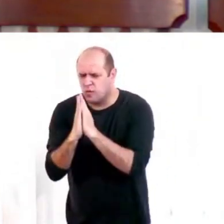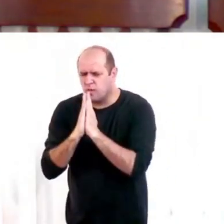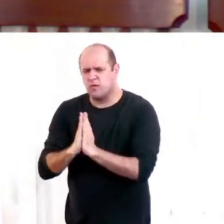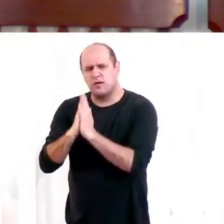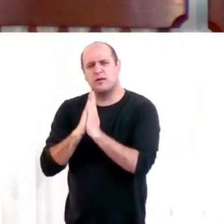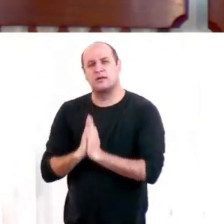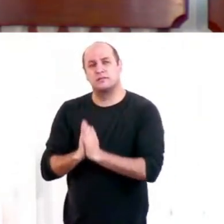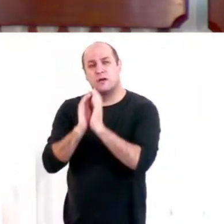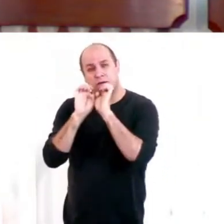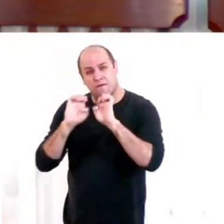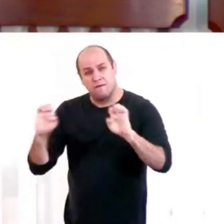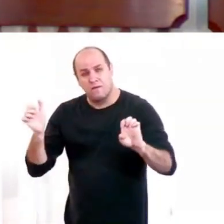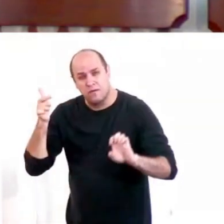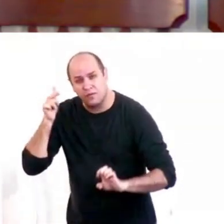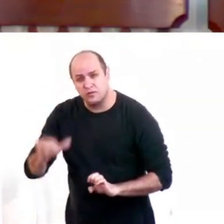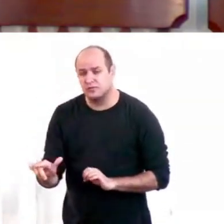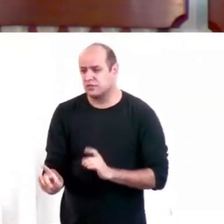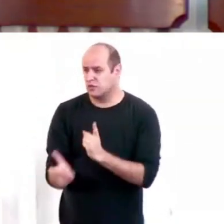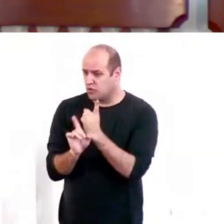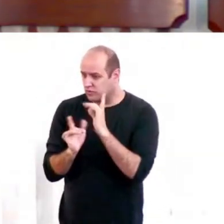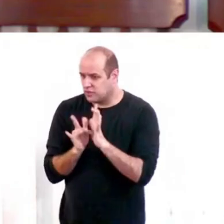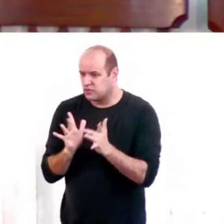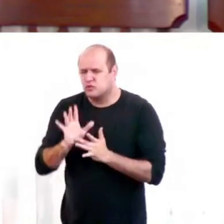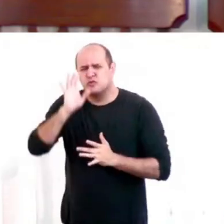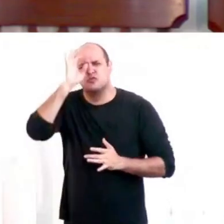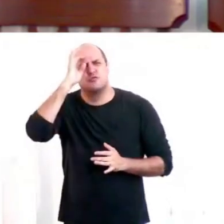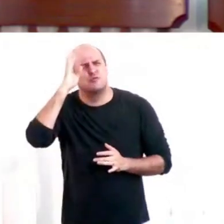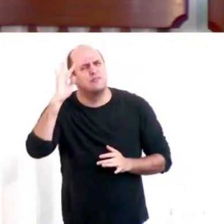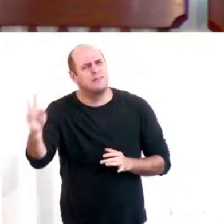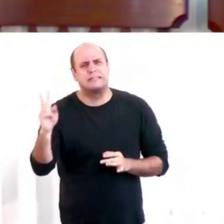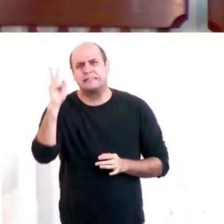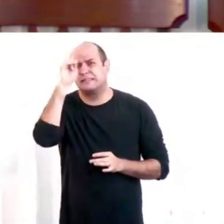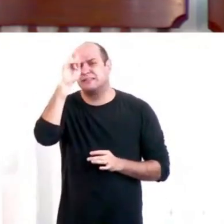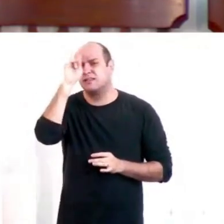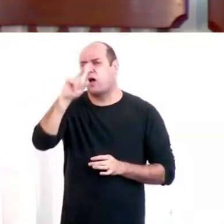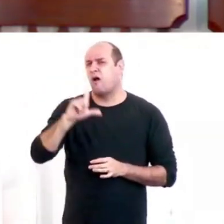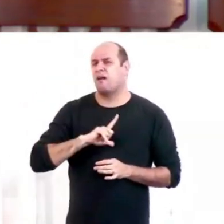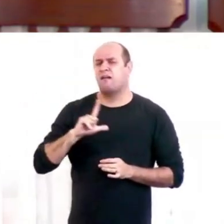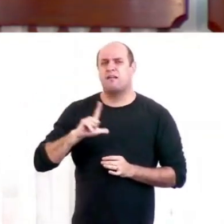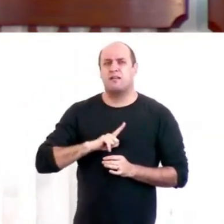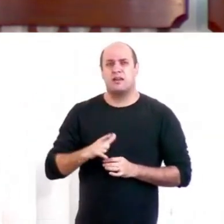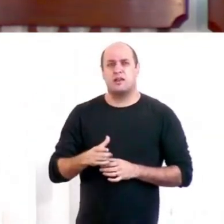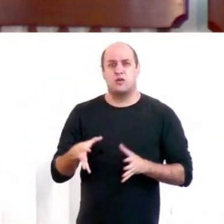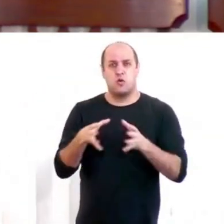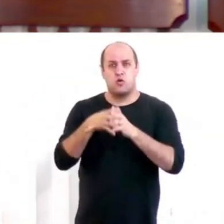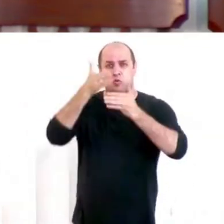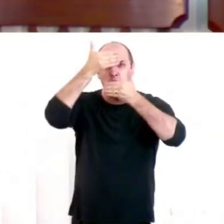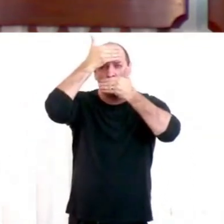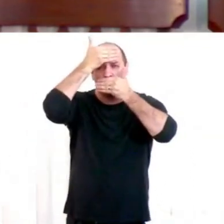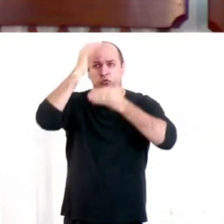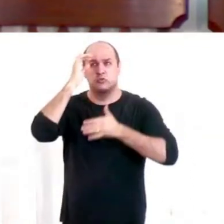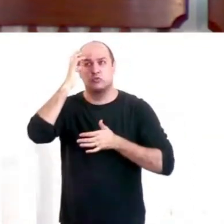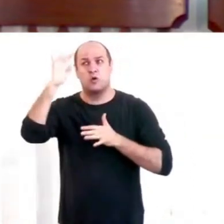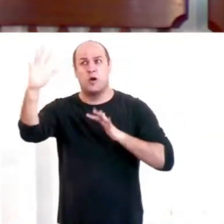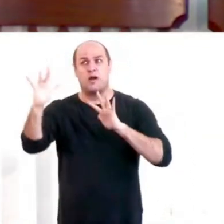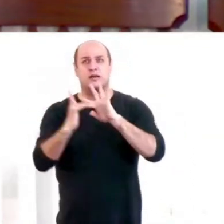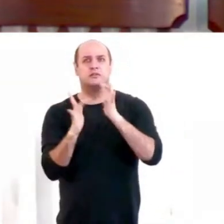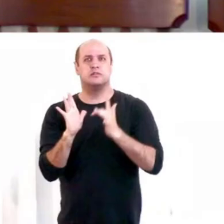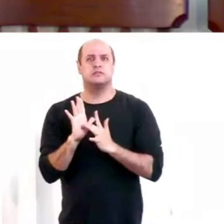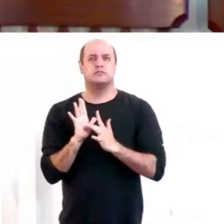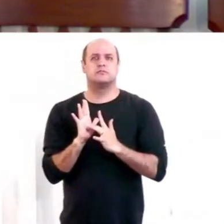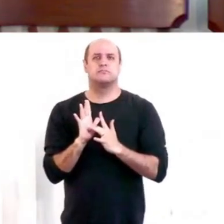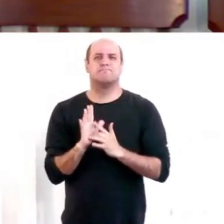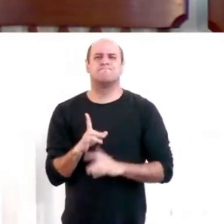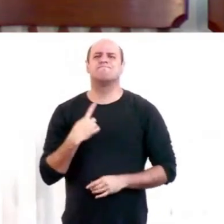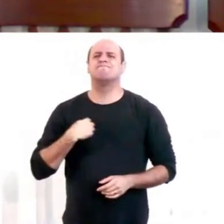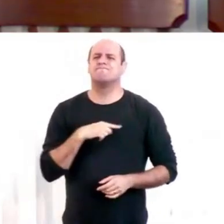chegasse, para que descobrisse quem era Jesus. Ele sonhava. Quantas histórias você ouviu de muçulmanos sonhando com Jesus? E a nossa missão,